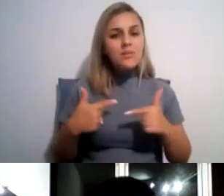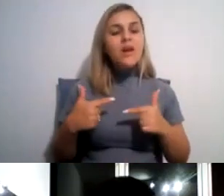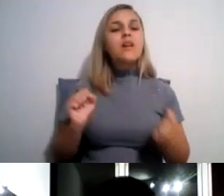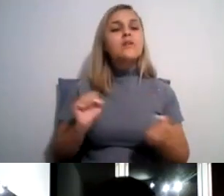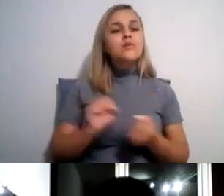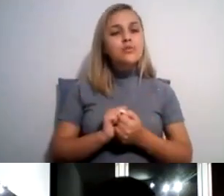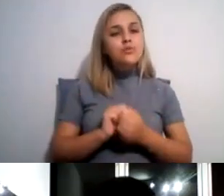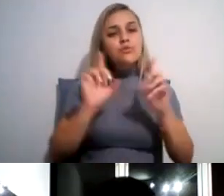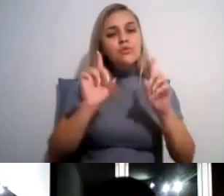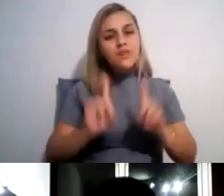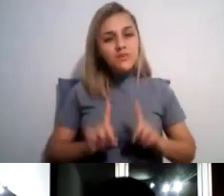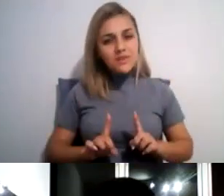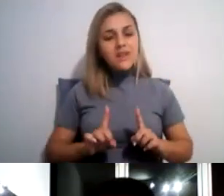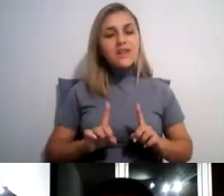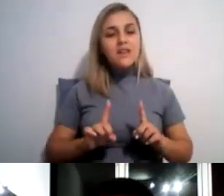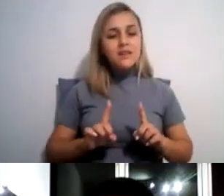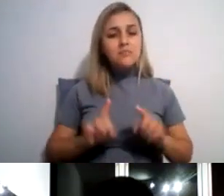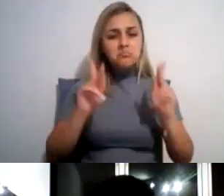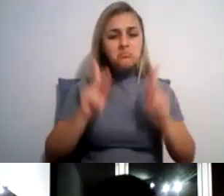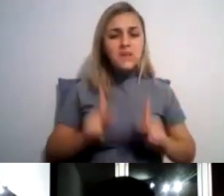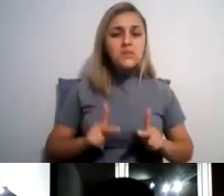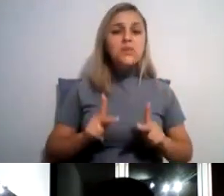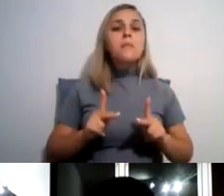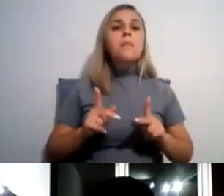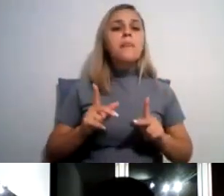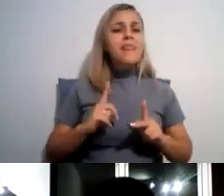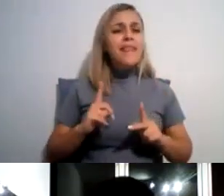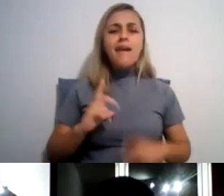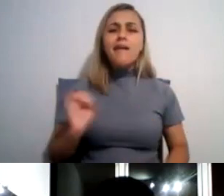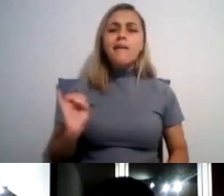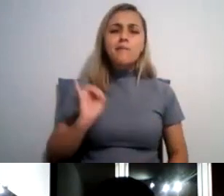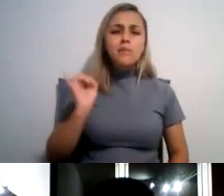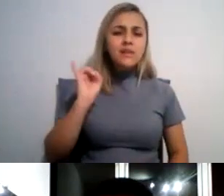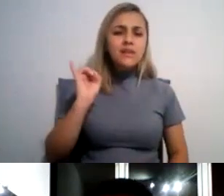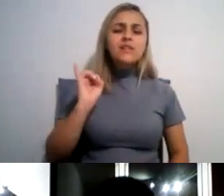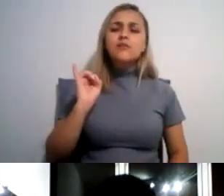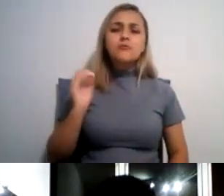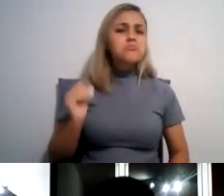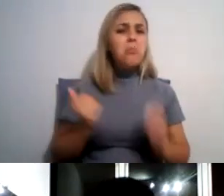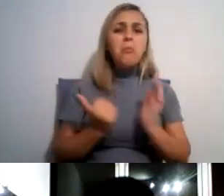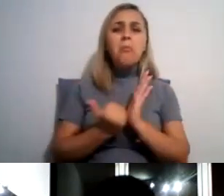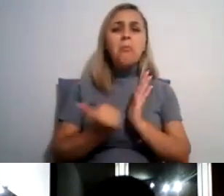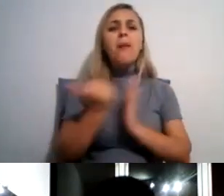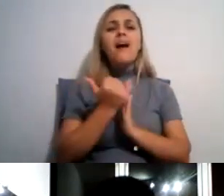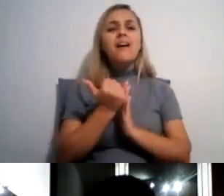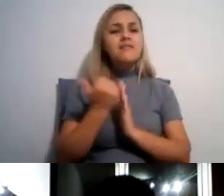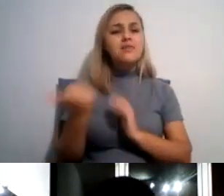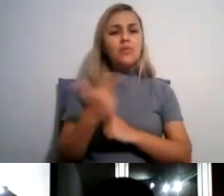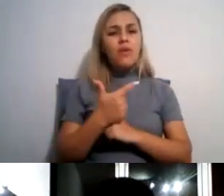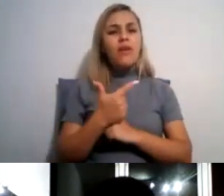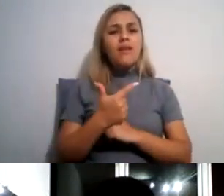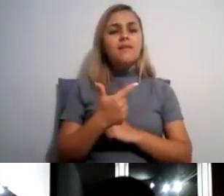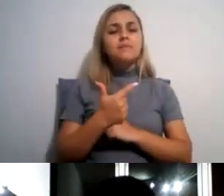é muito mais do que uma profissão, provavelmente é uma missão, então te parabenizo, a todos